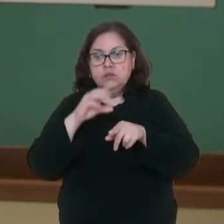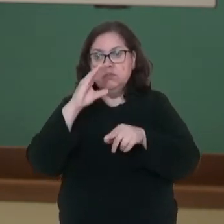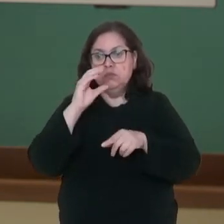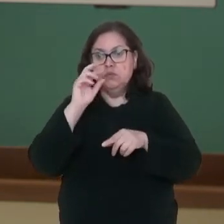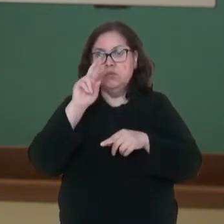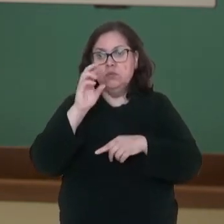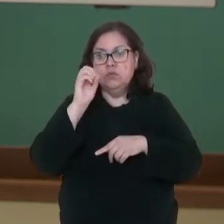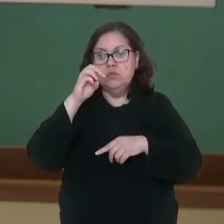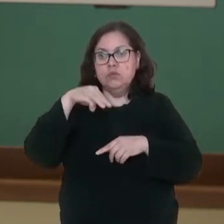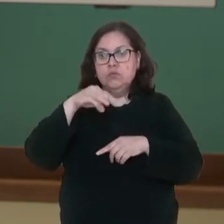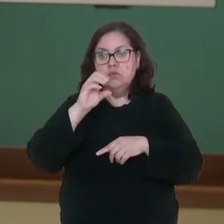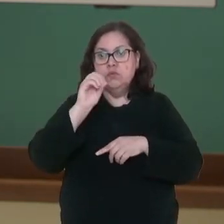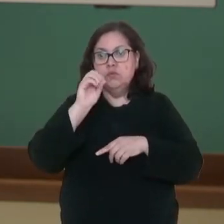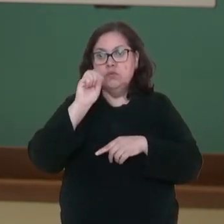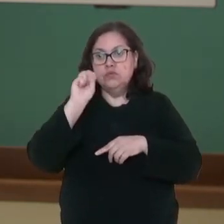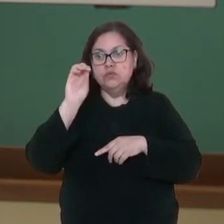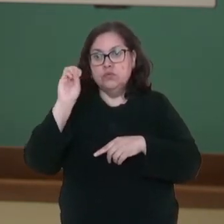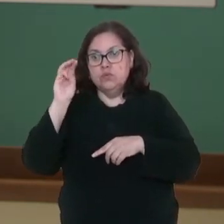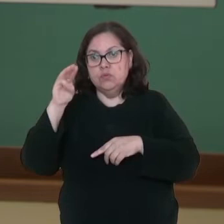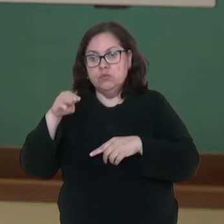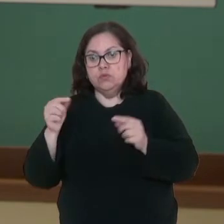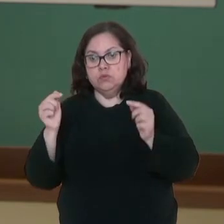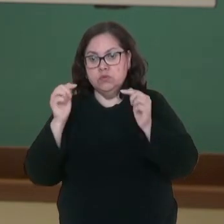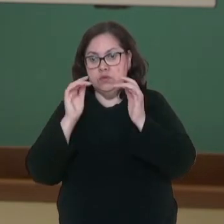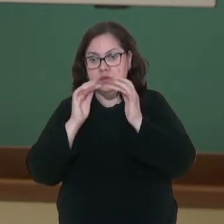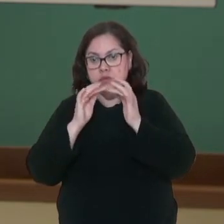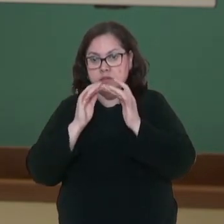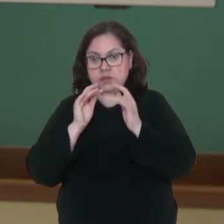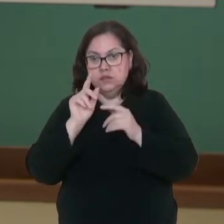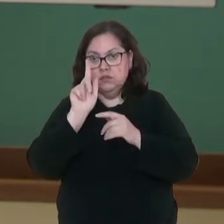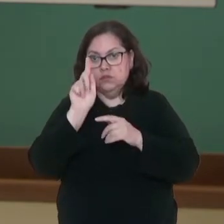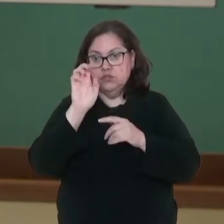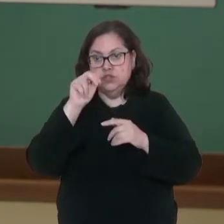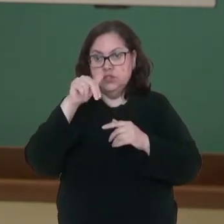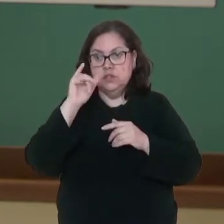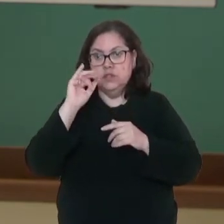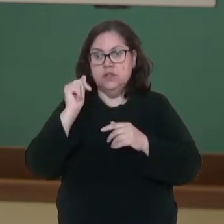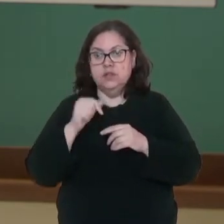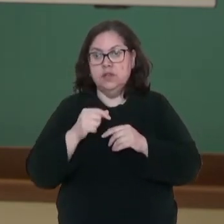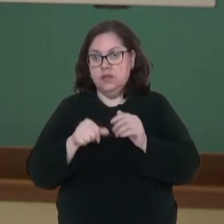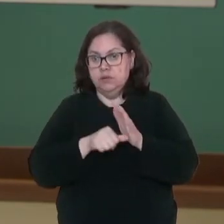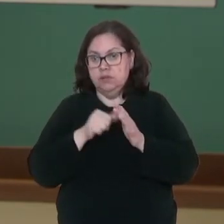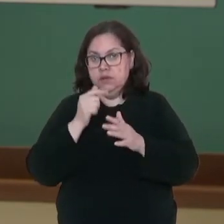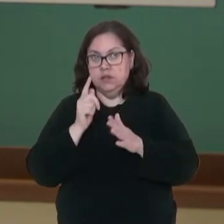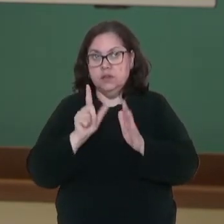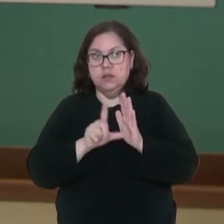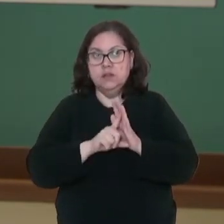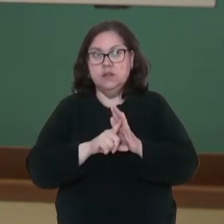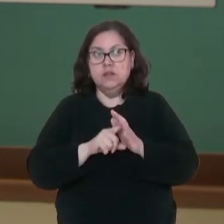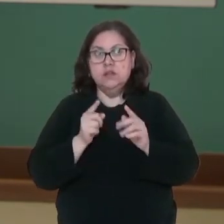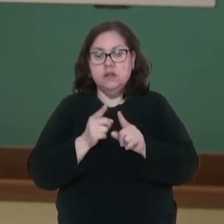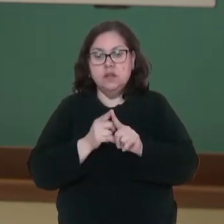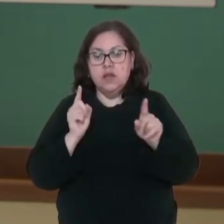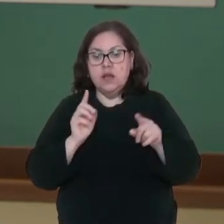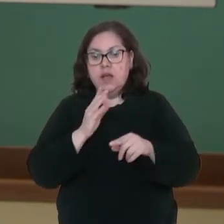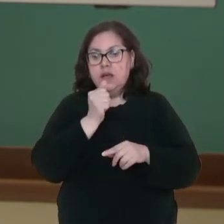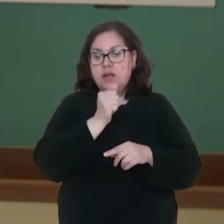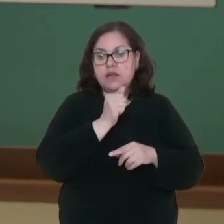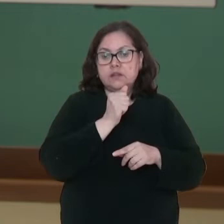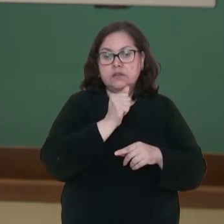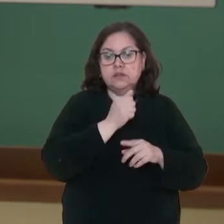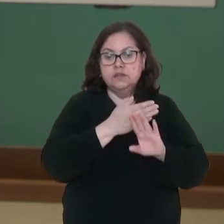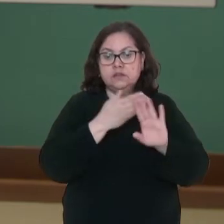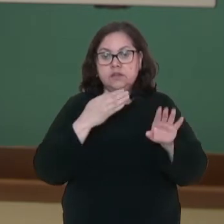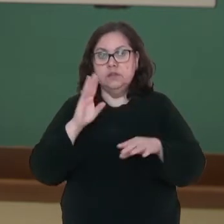gente já mata que é um caso de ligação gênica, não é um caso de segunda lei. A está distante de B em